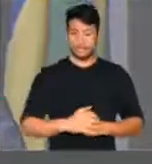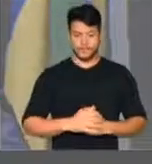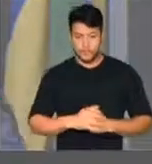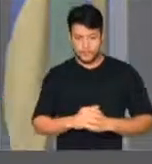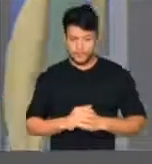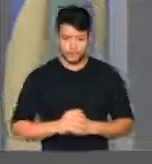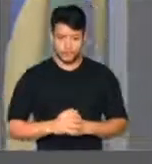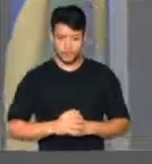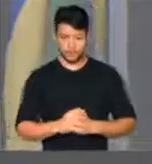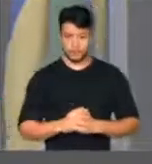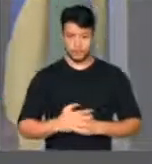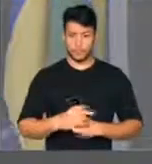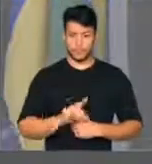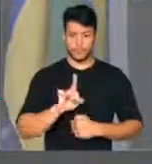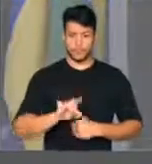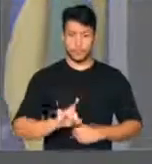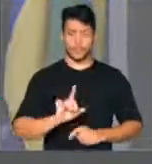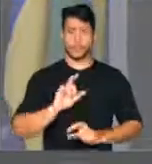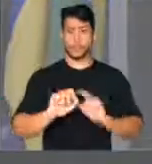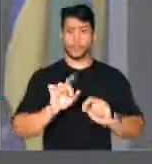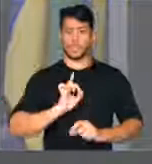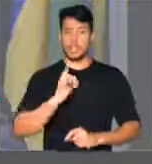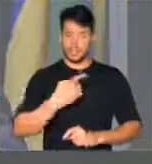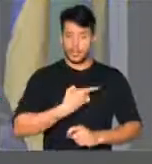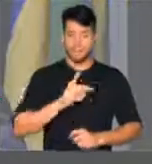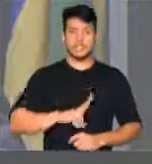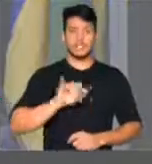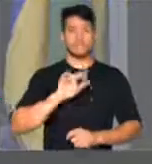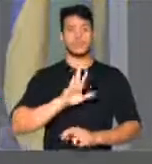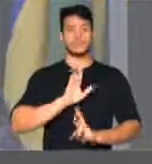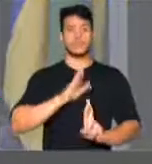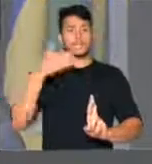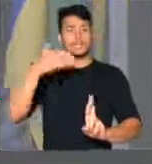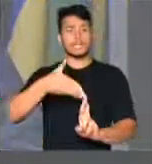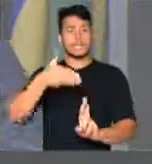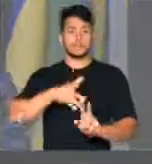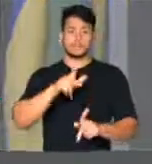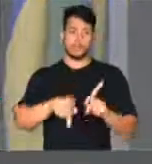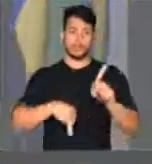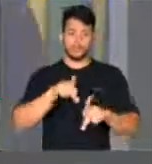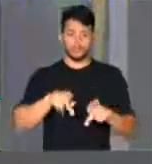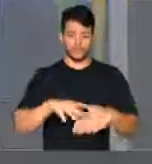foram escolhidos pelo povo para pelos próximos 4 anos representar a nossa população. Muito obrigado.